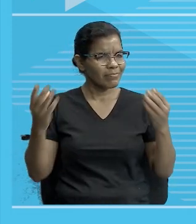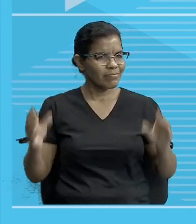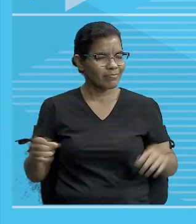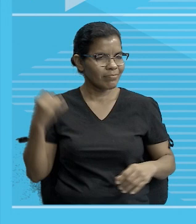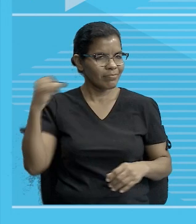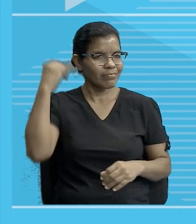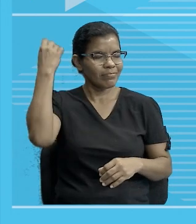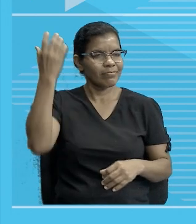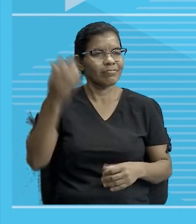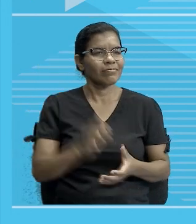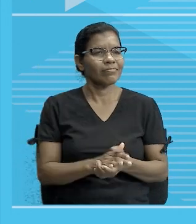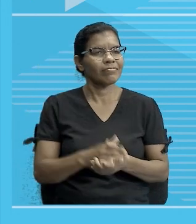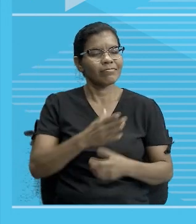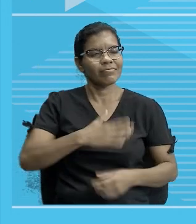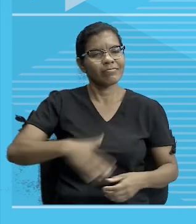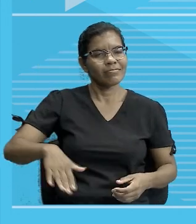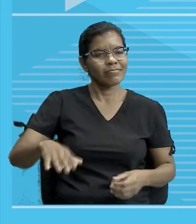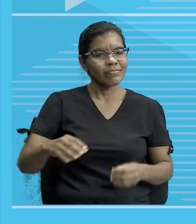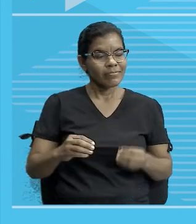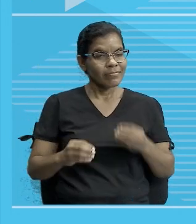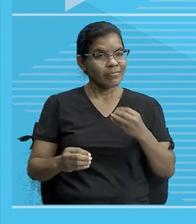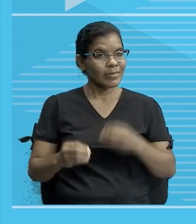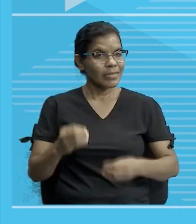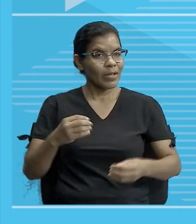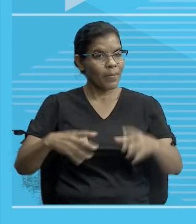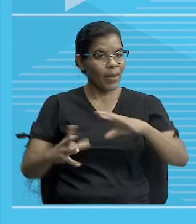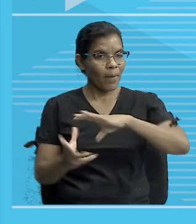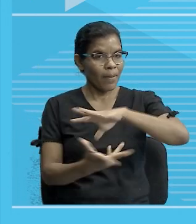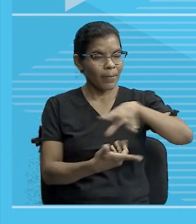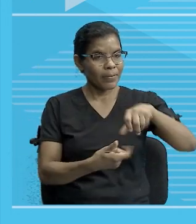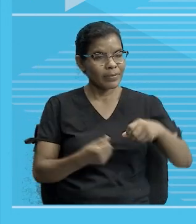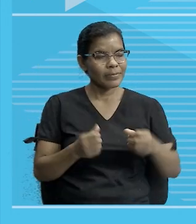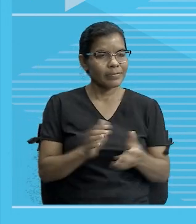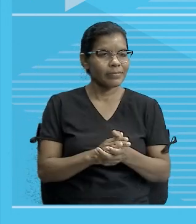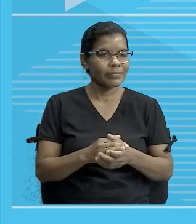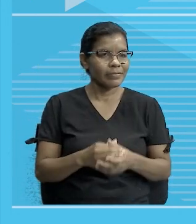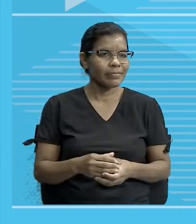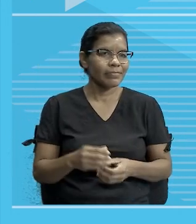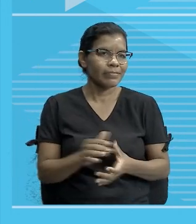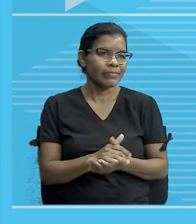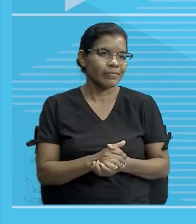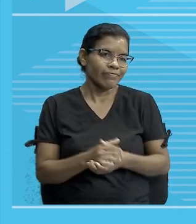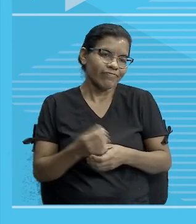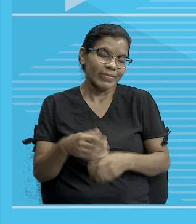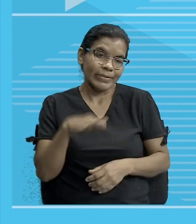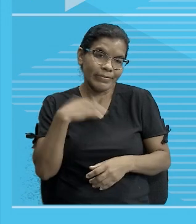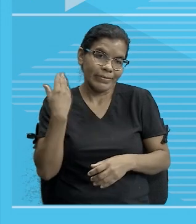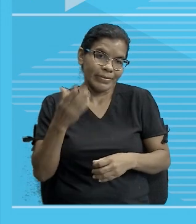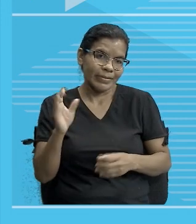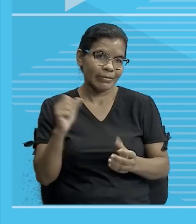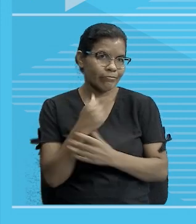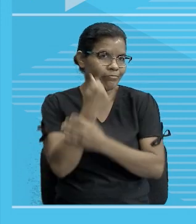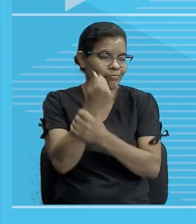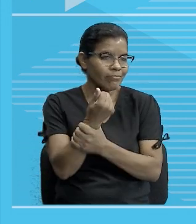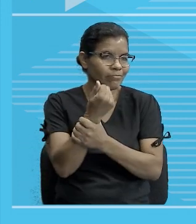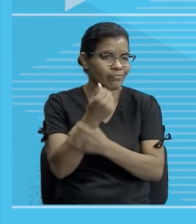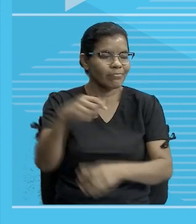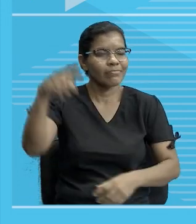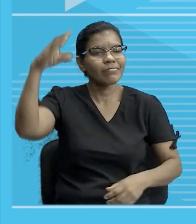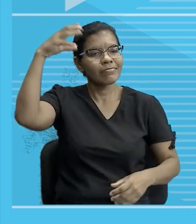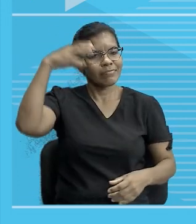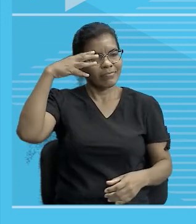importante ocorrido para o mundo ocidental. Haja vista que vai ser sepultado o absolutismo